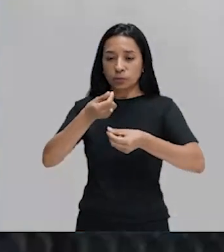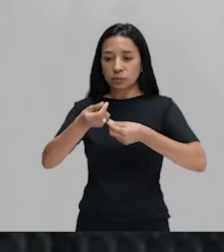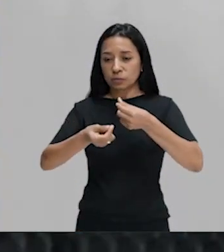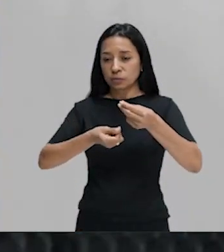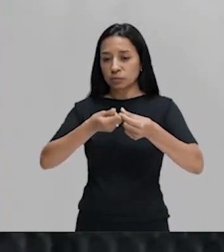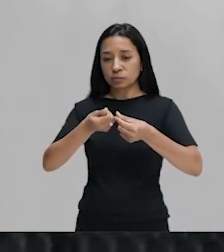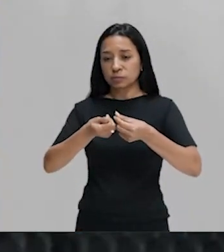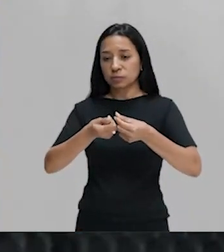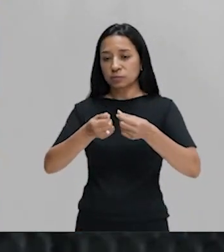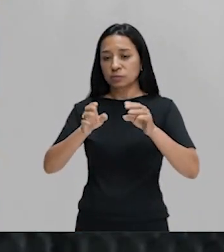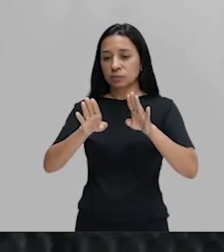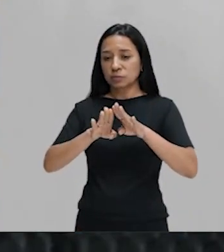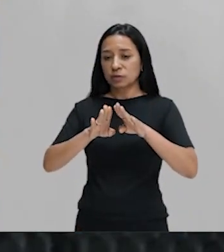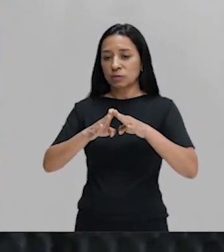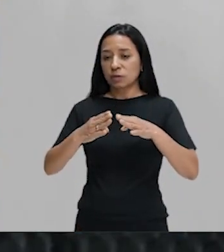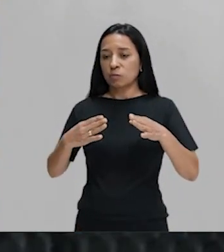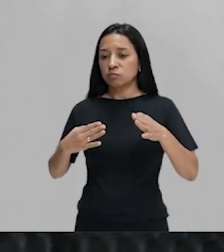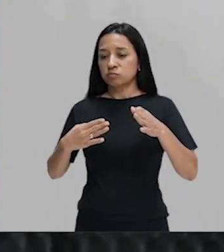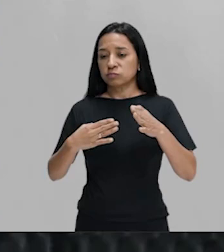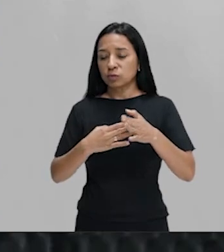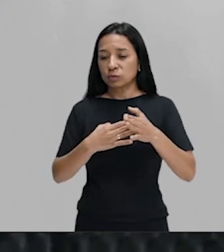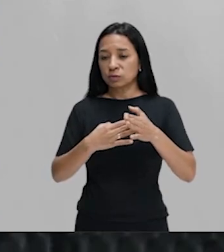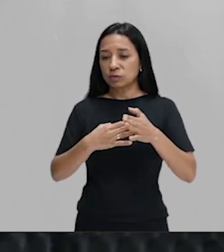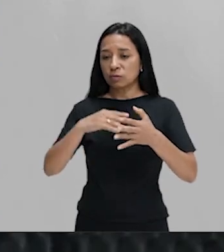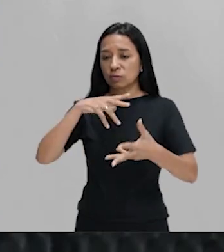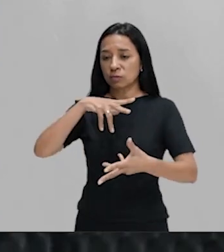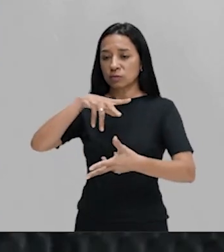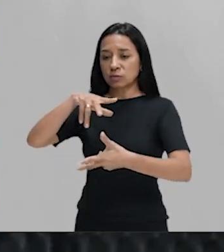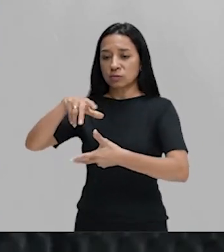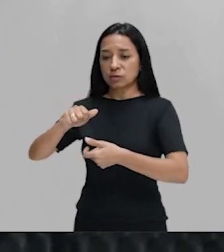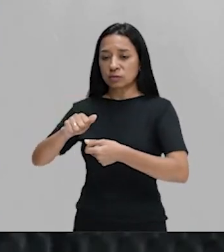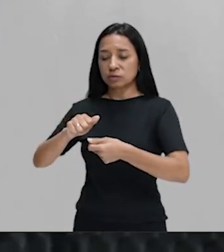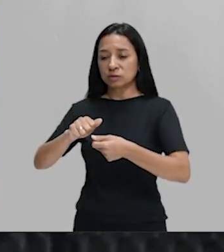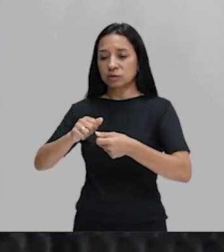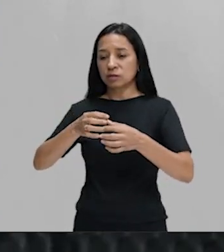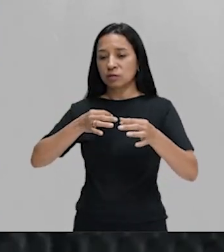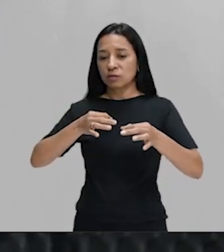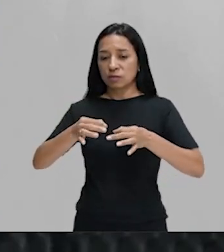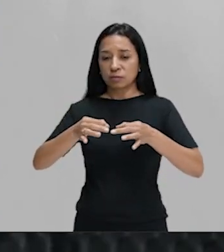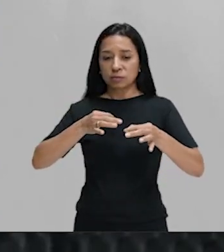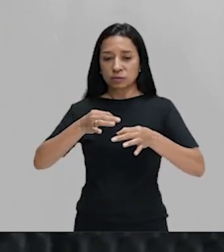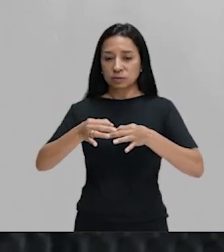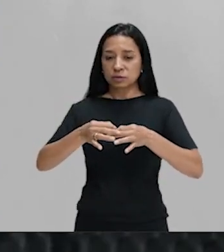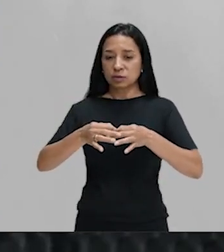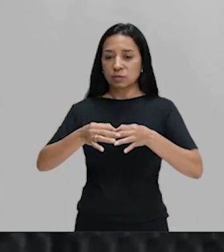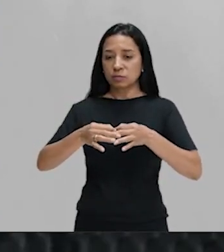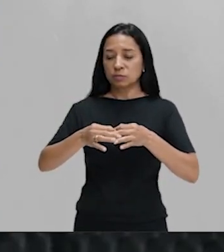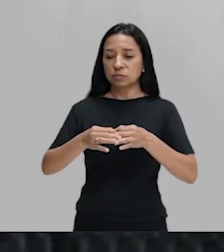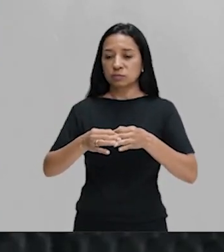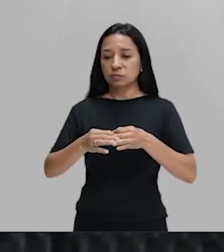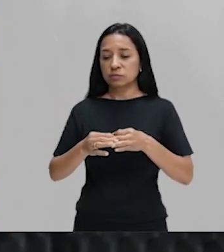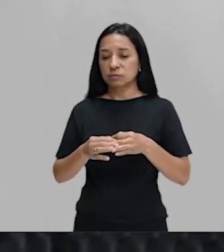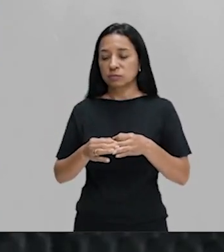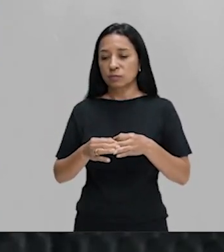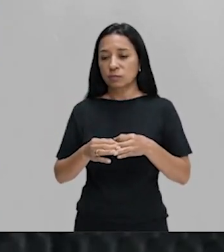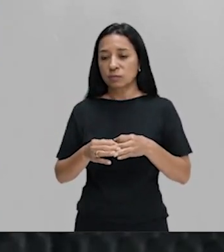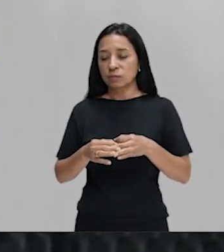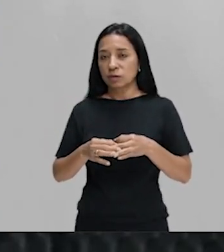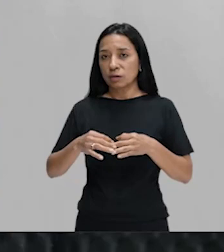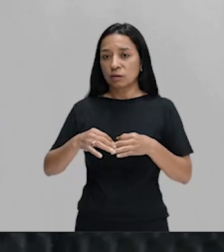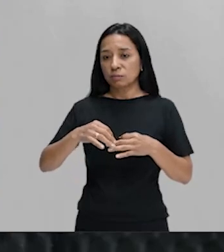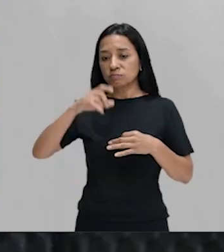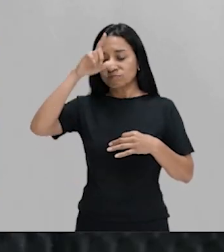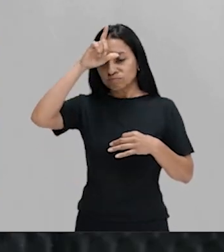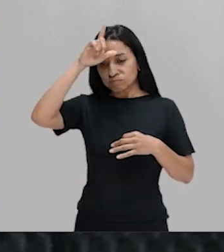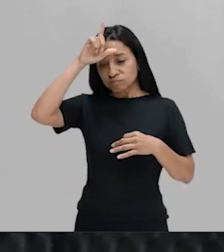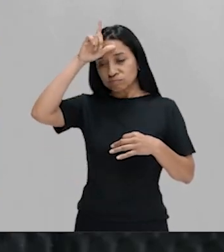coalizão internacional. Nós teremos a formação de uma coalizão internacional liderada pelos Estados Unidos,